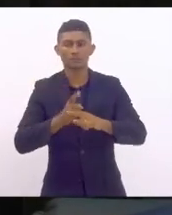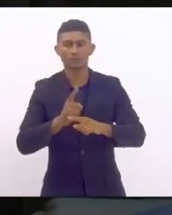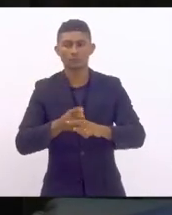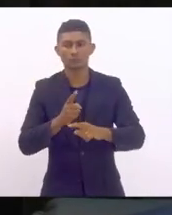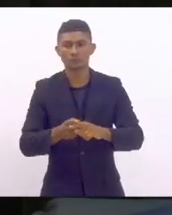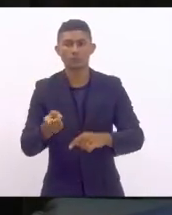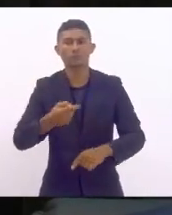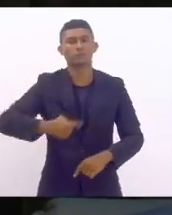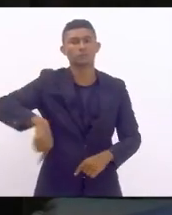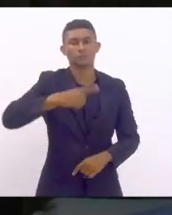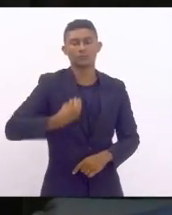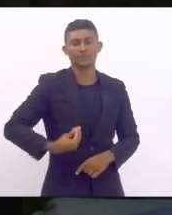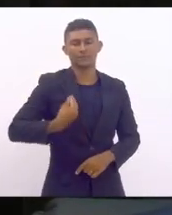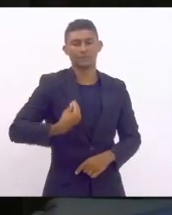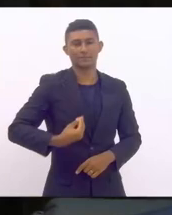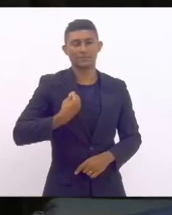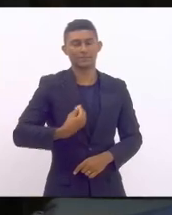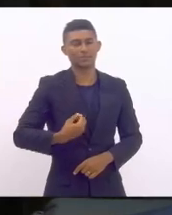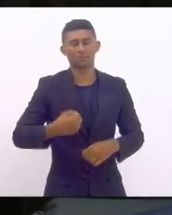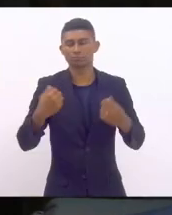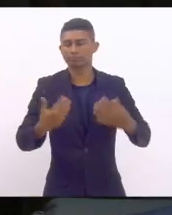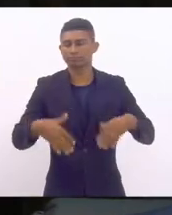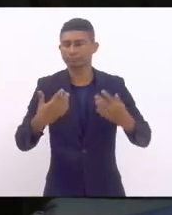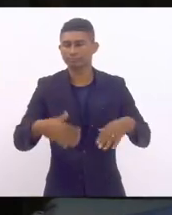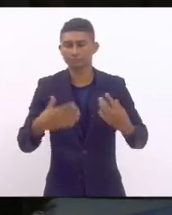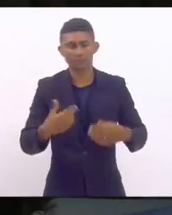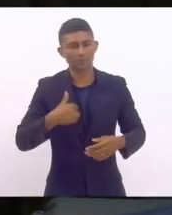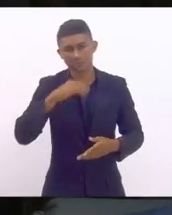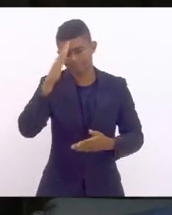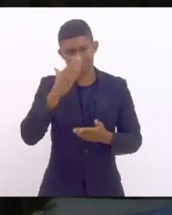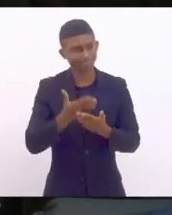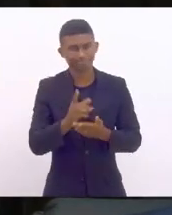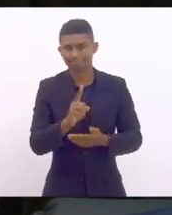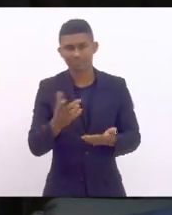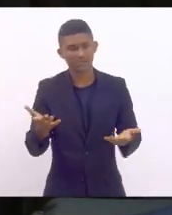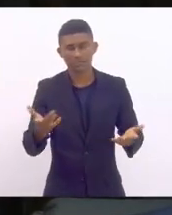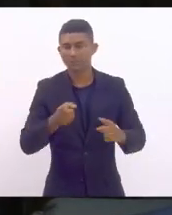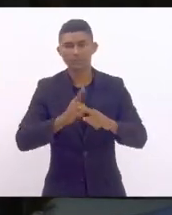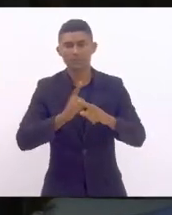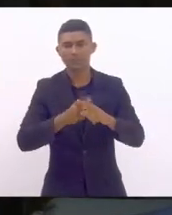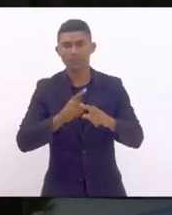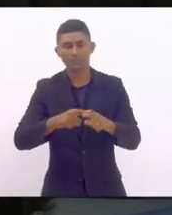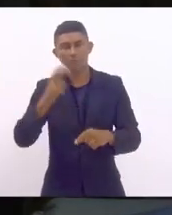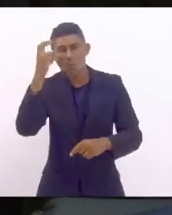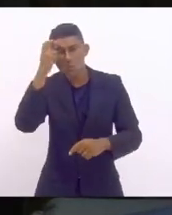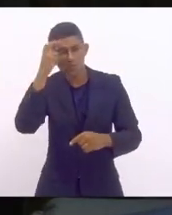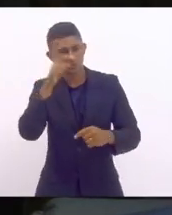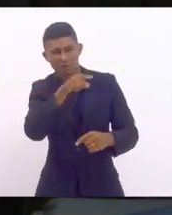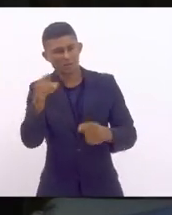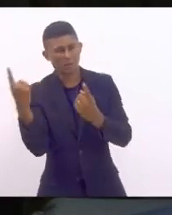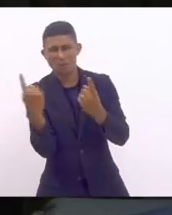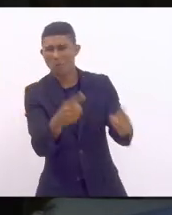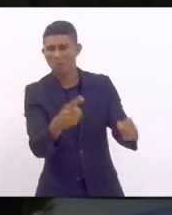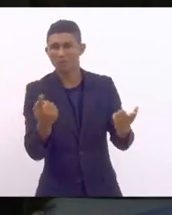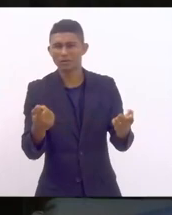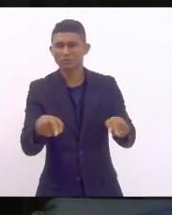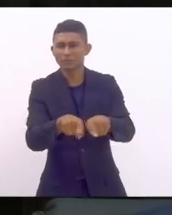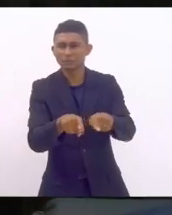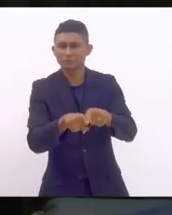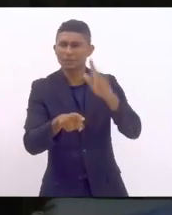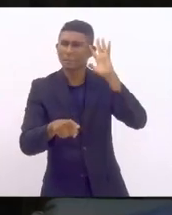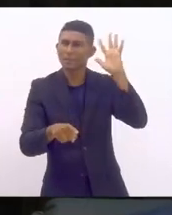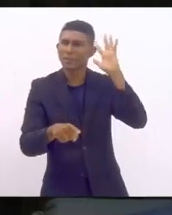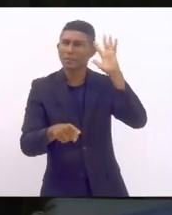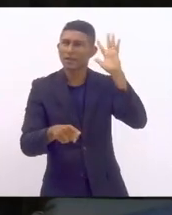é algo inacreditável contra a cultura contra a liberdade criativa contra o